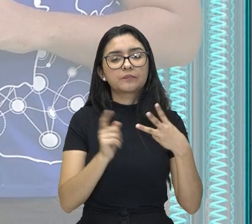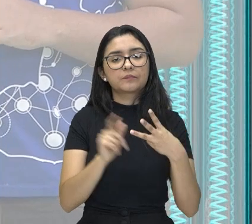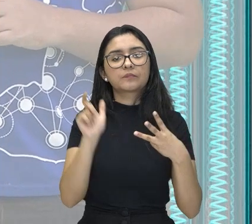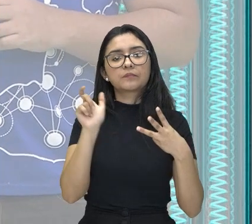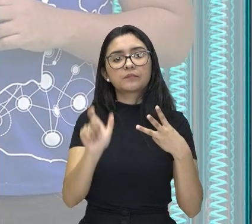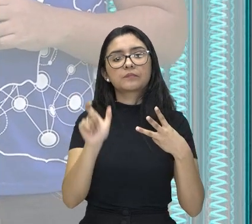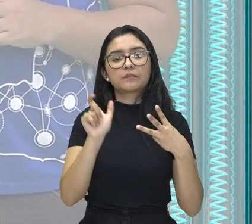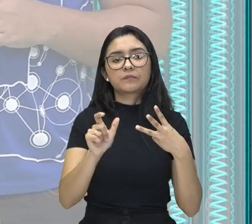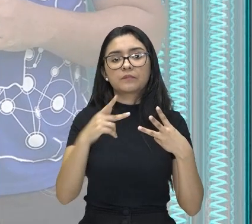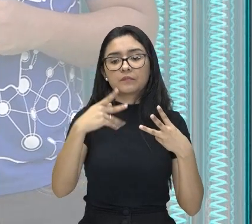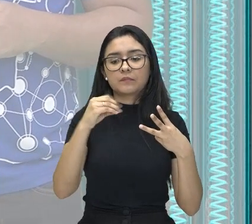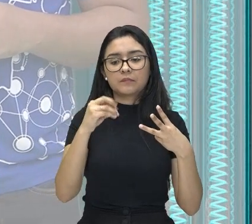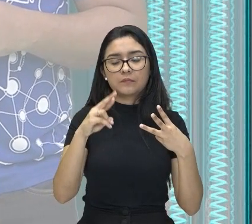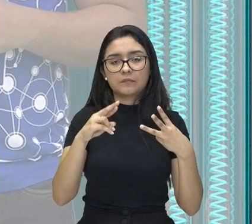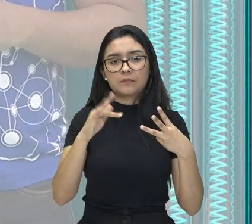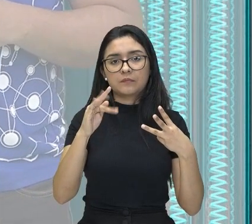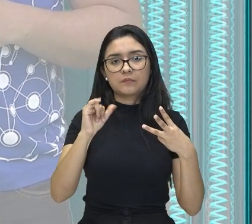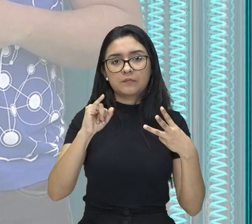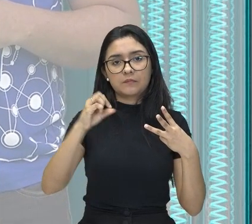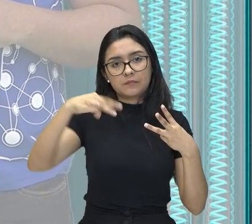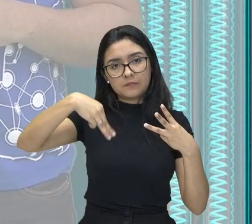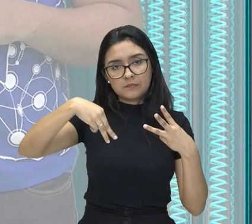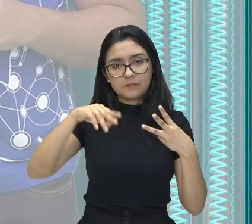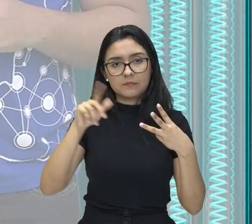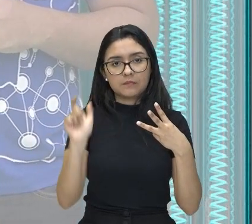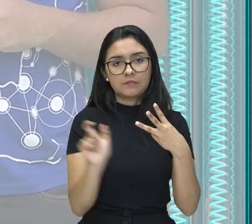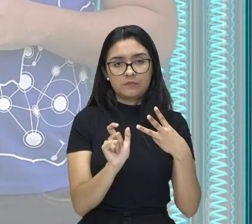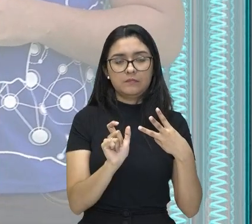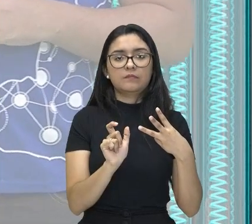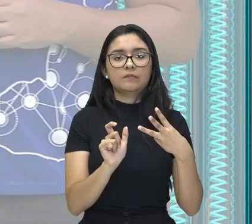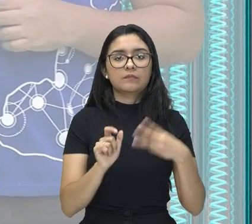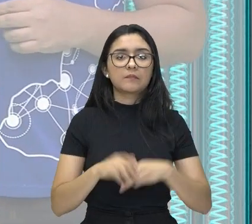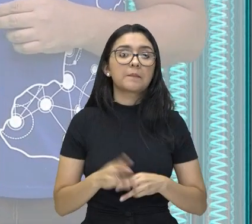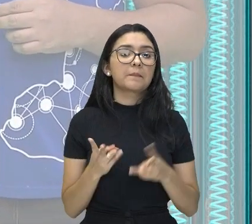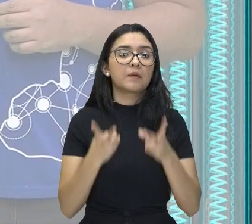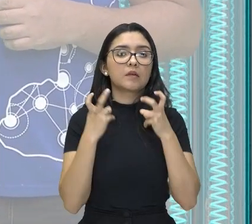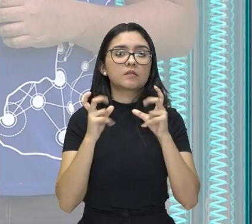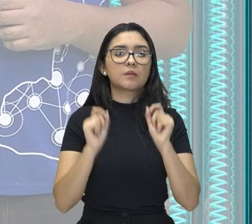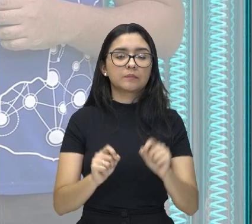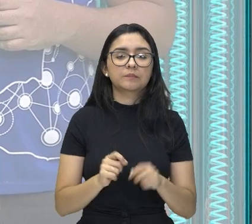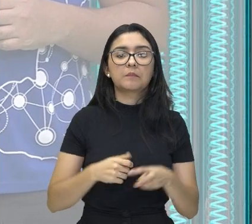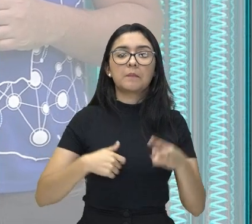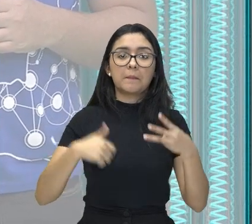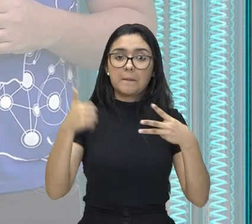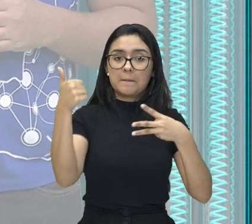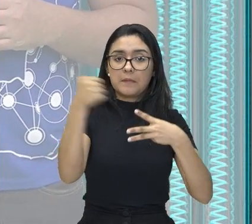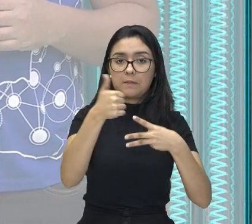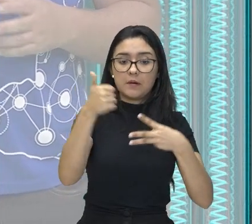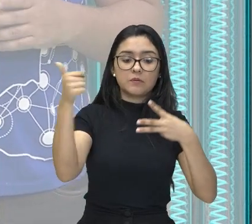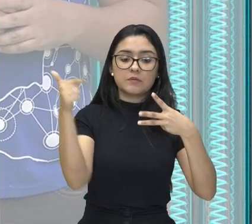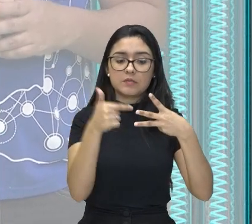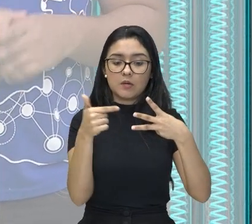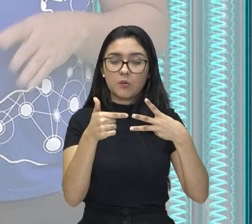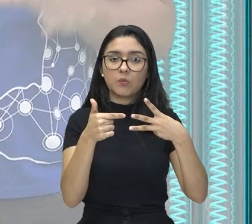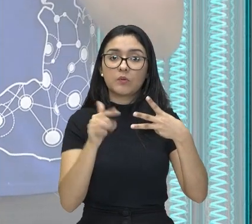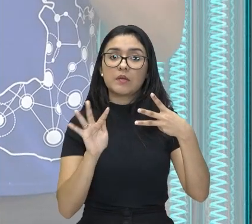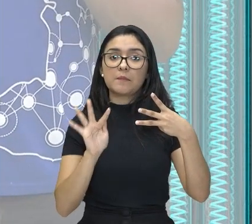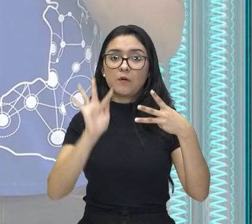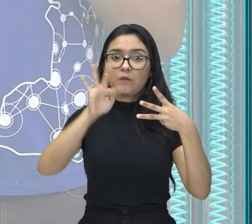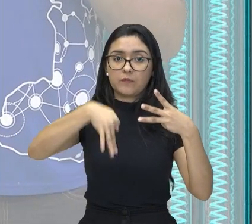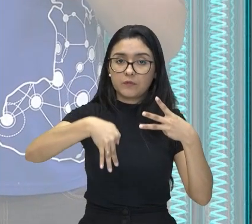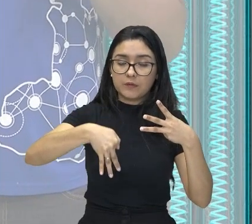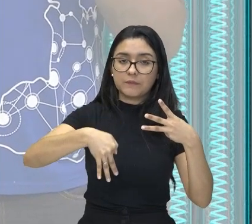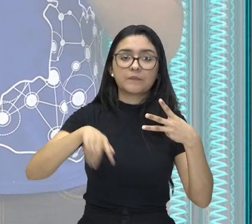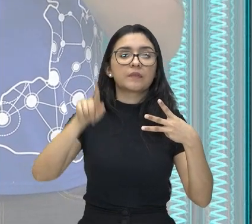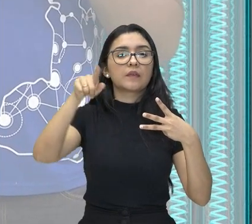enunciado por fim, certo? Então, observem que primeiro, segundo e por fim